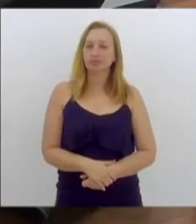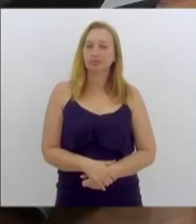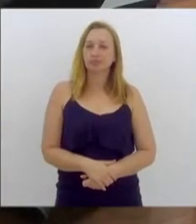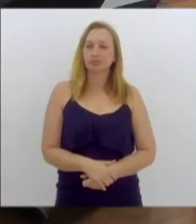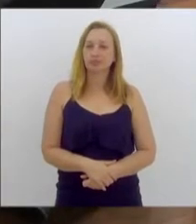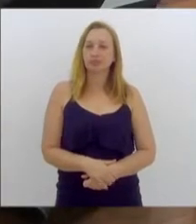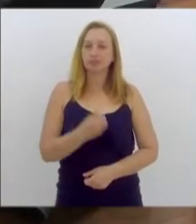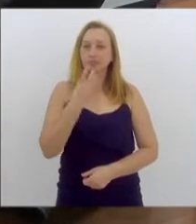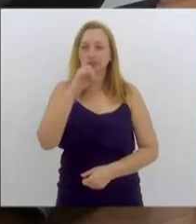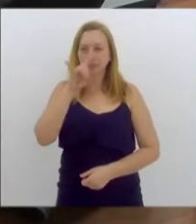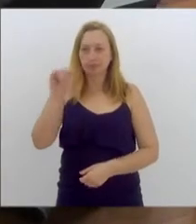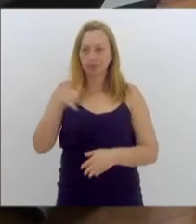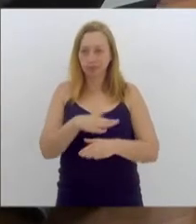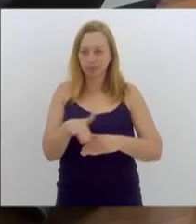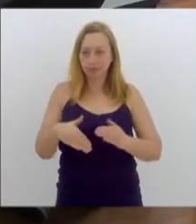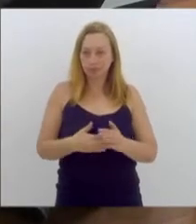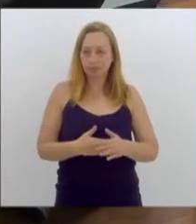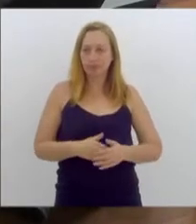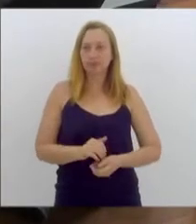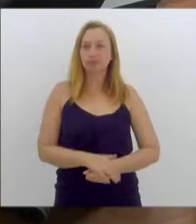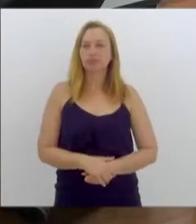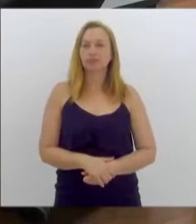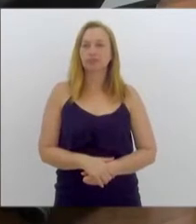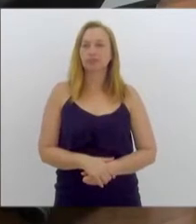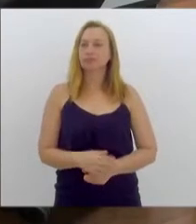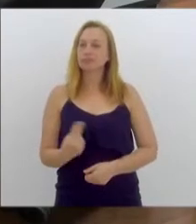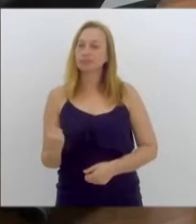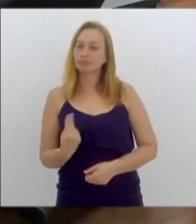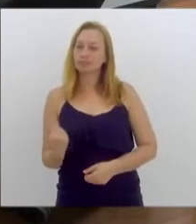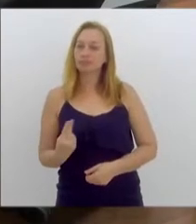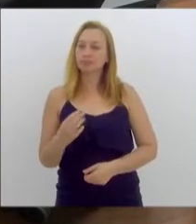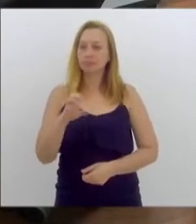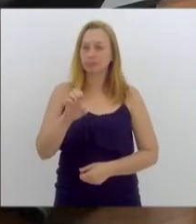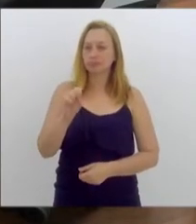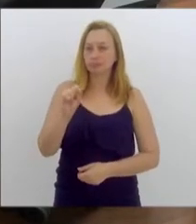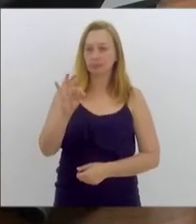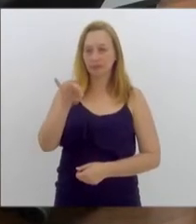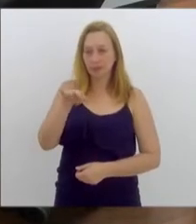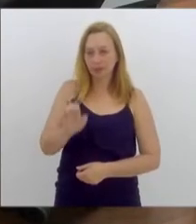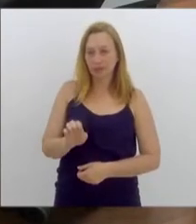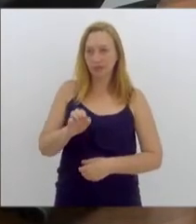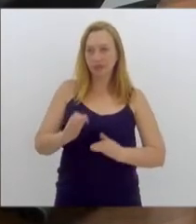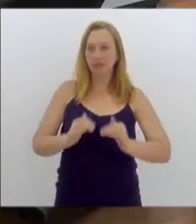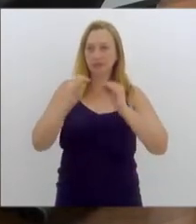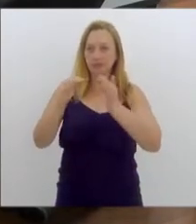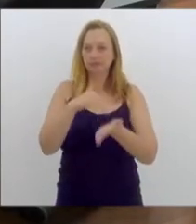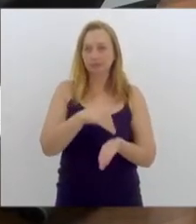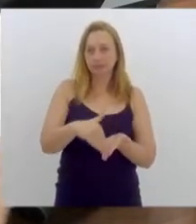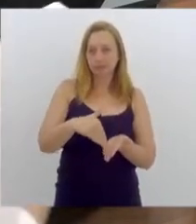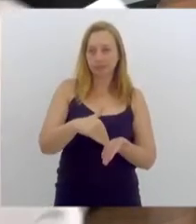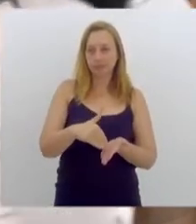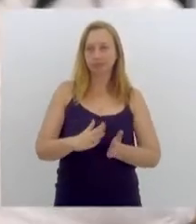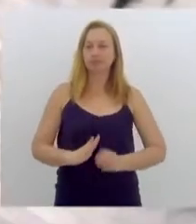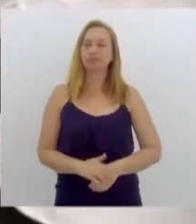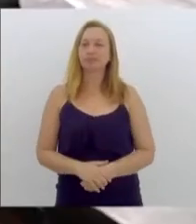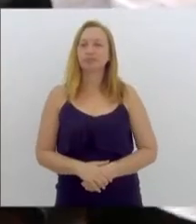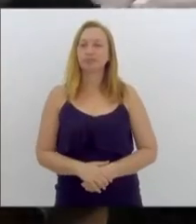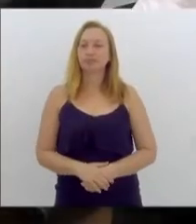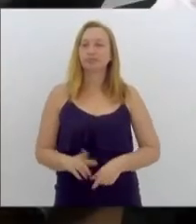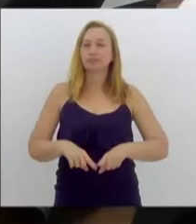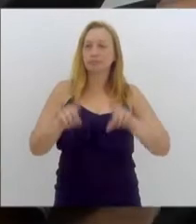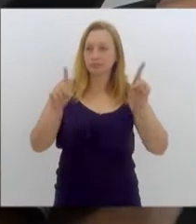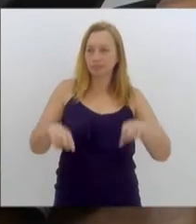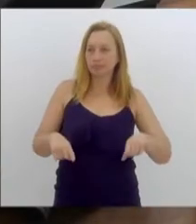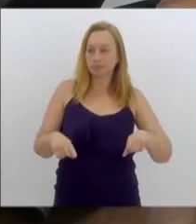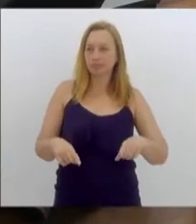Bom dia a todos é Stephanie sou subsecretária do Tesouro sou servidora de